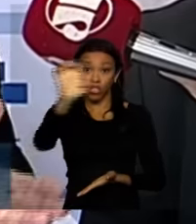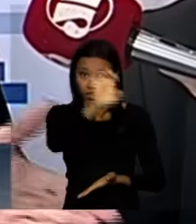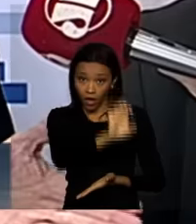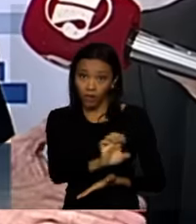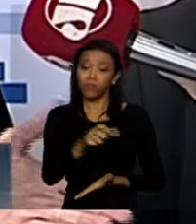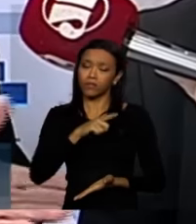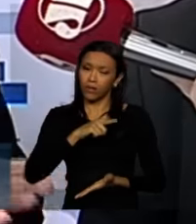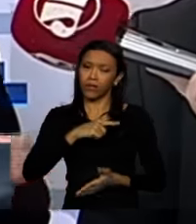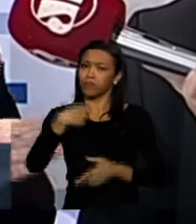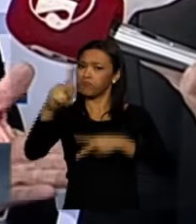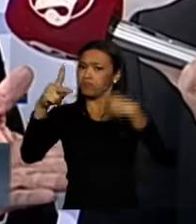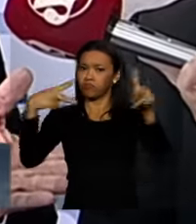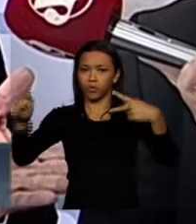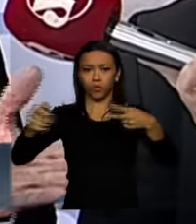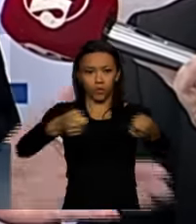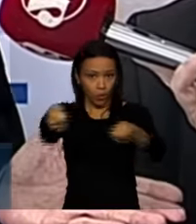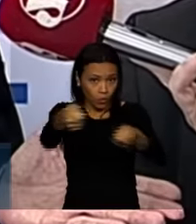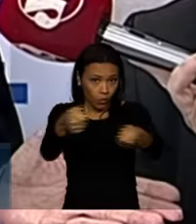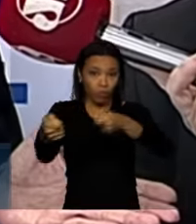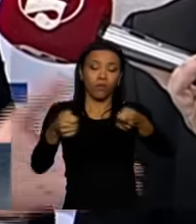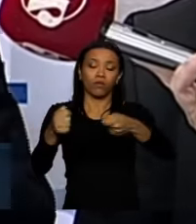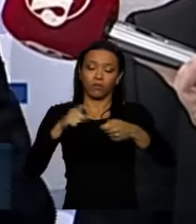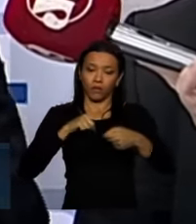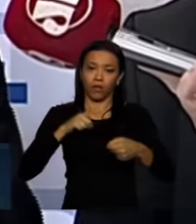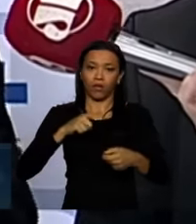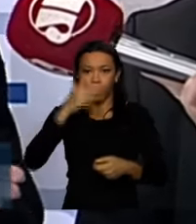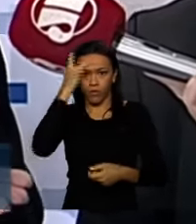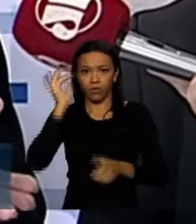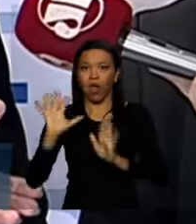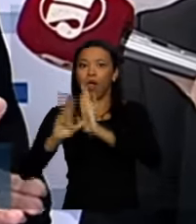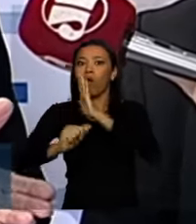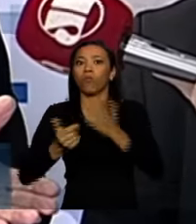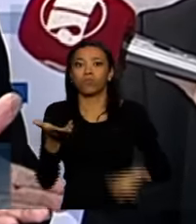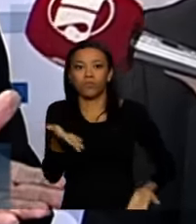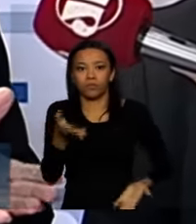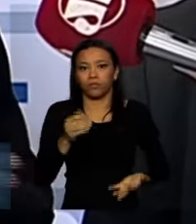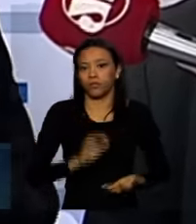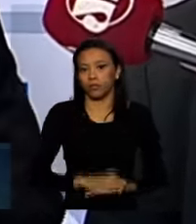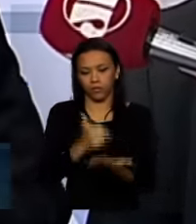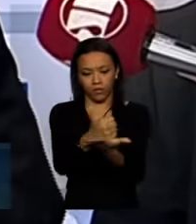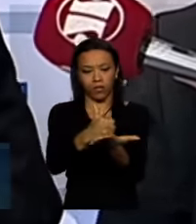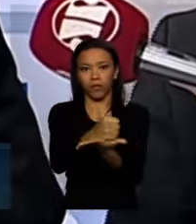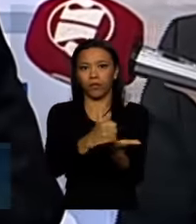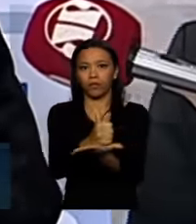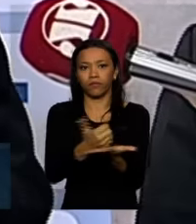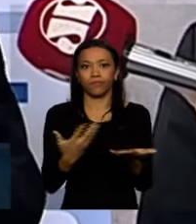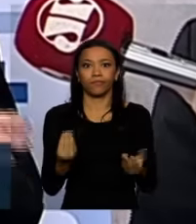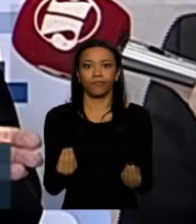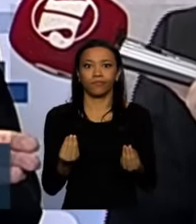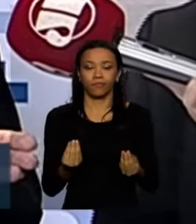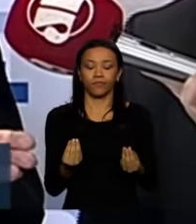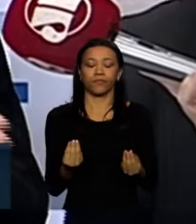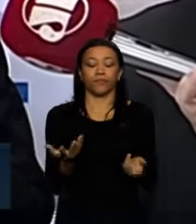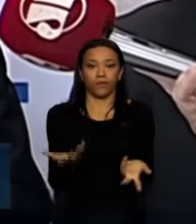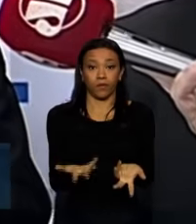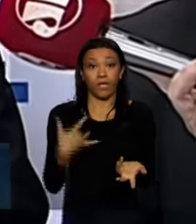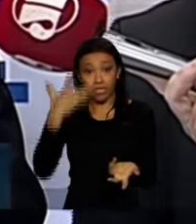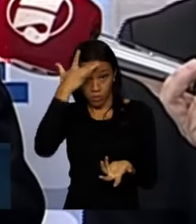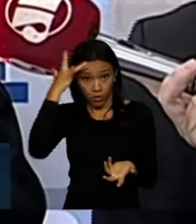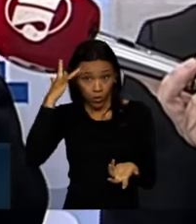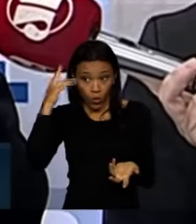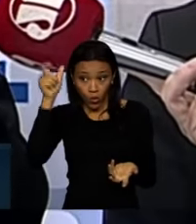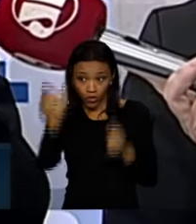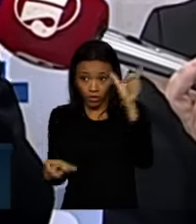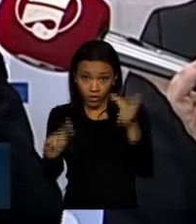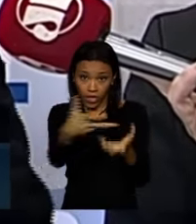controle porque tem que ficar a pessoa ver um roubo de um de um medicamento desse aí e as pessoas que vão receber